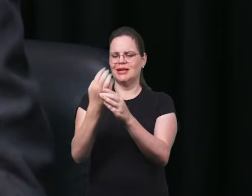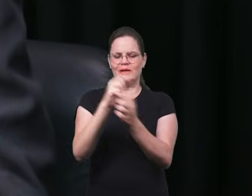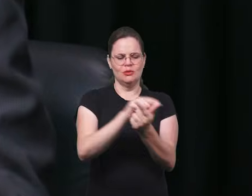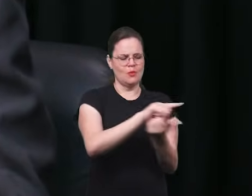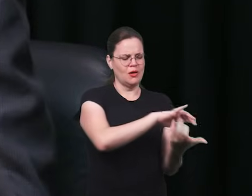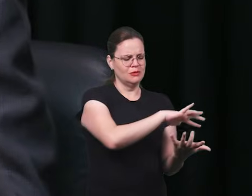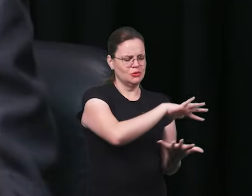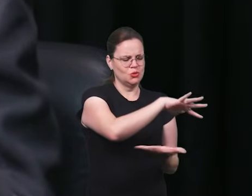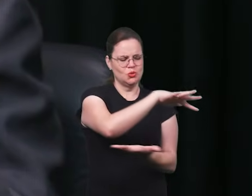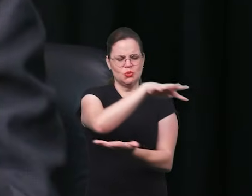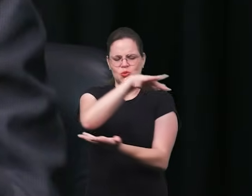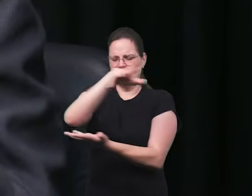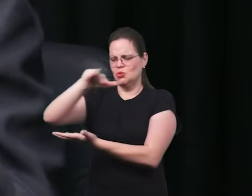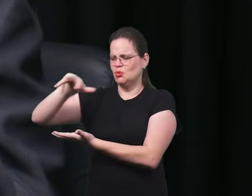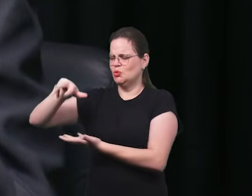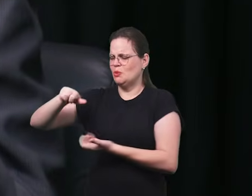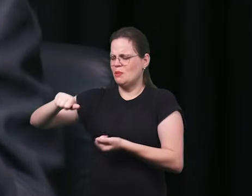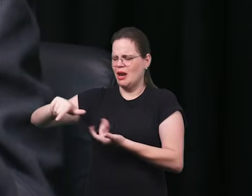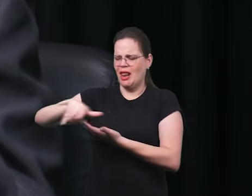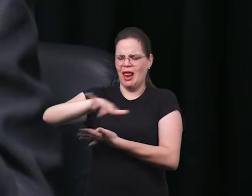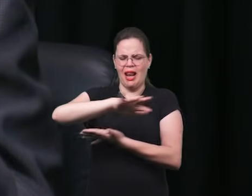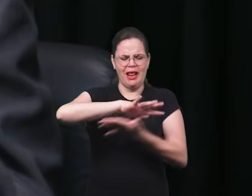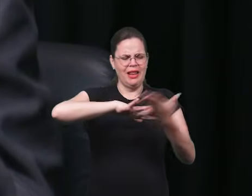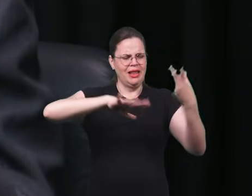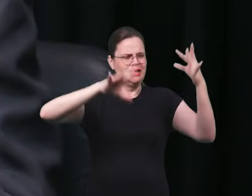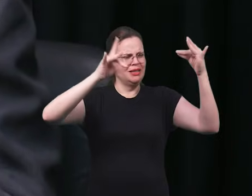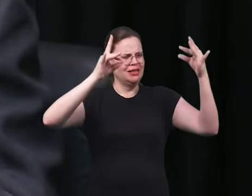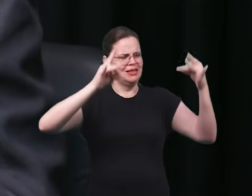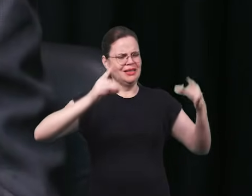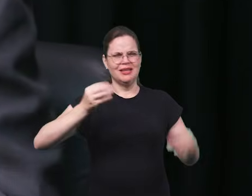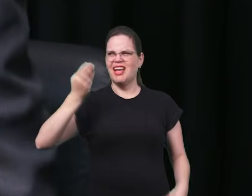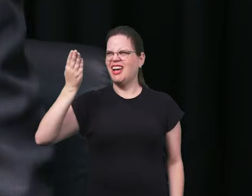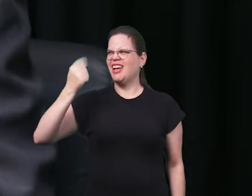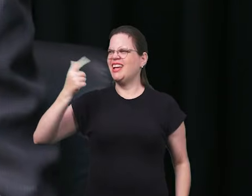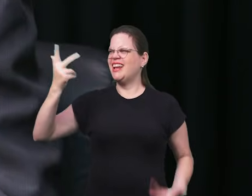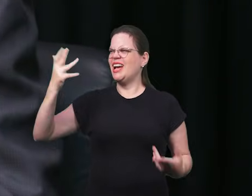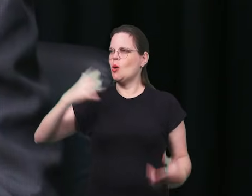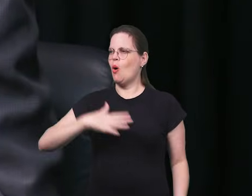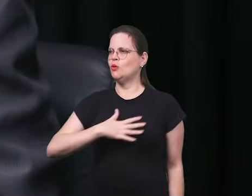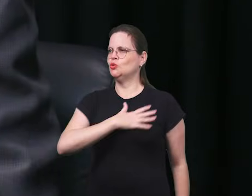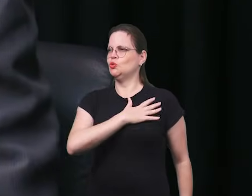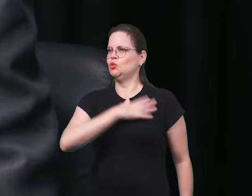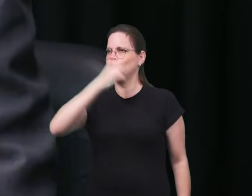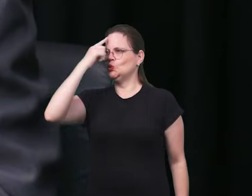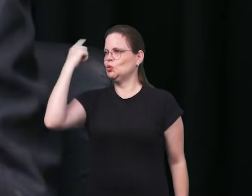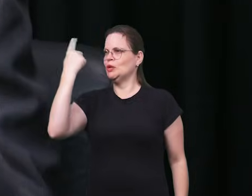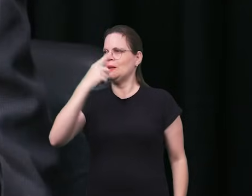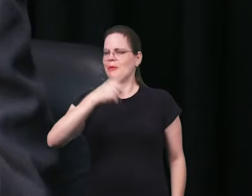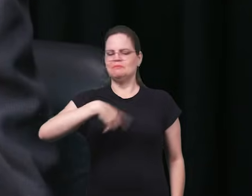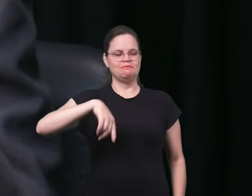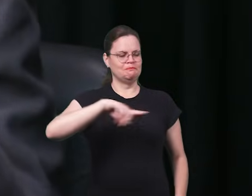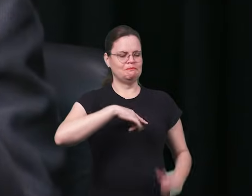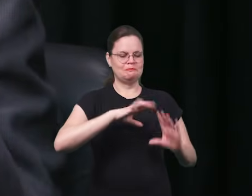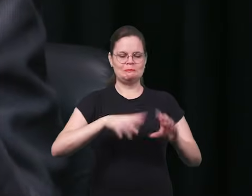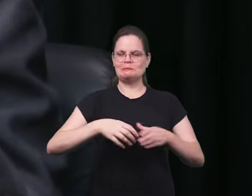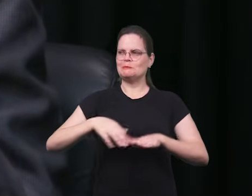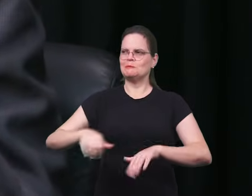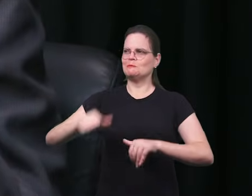universo, como o grande general de um exército